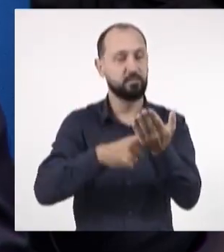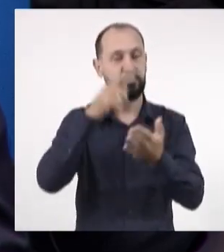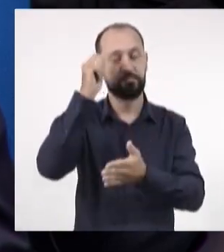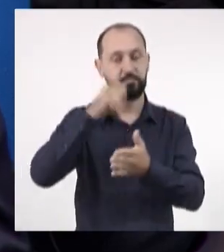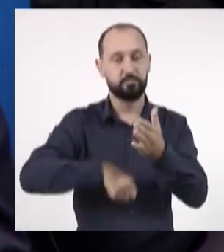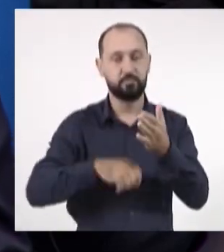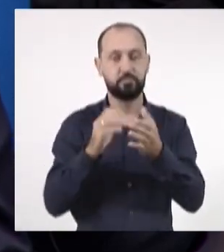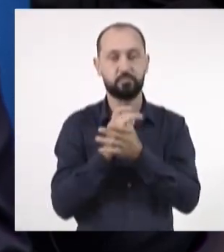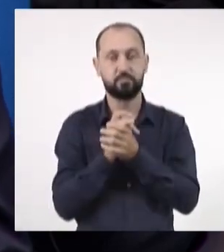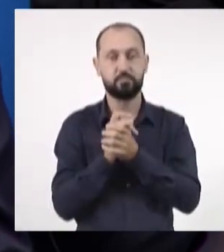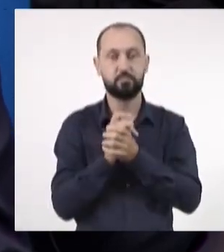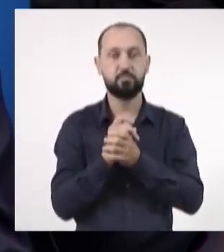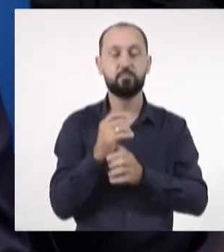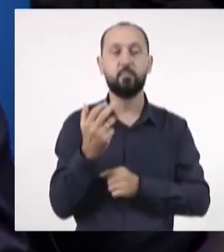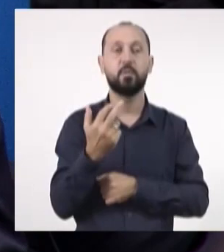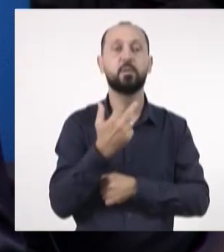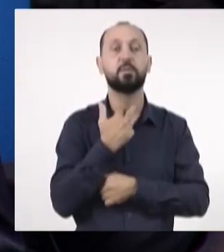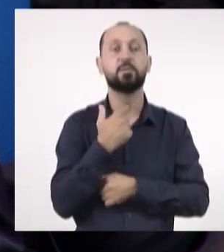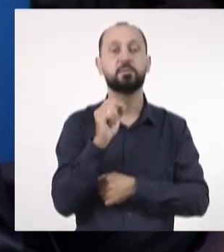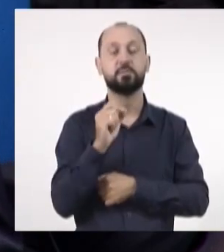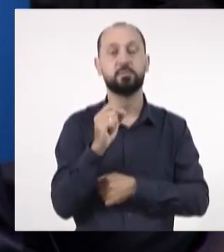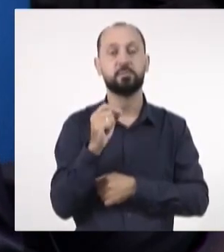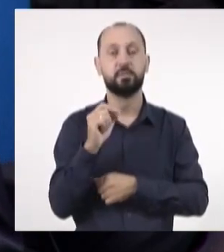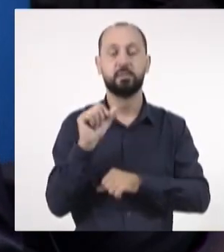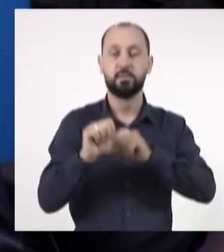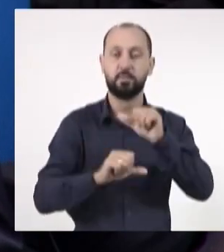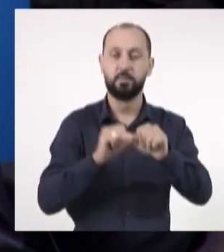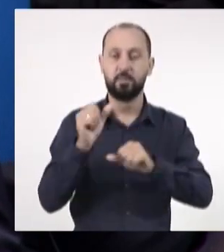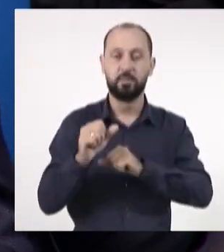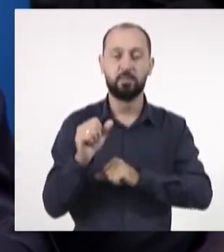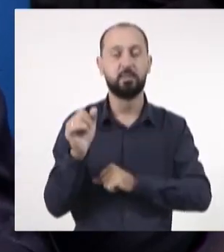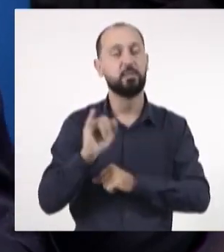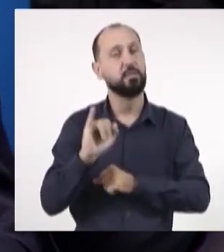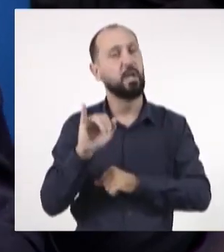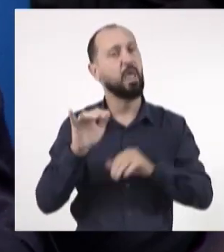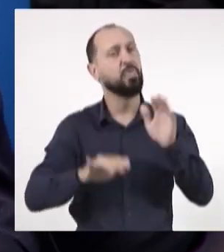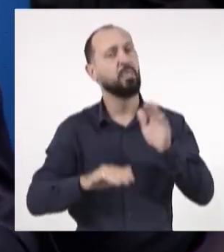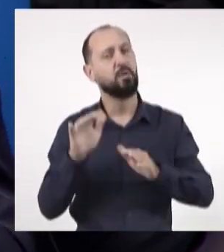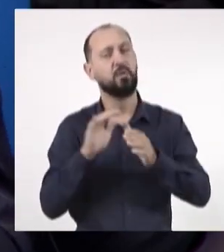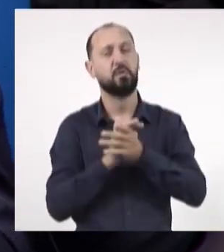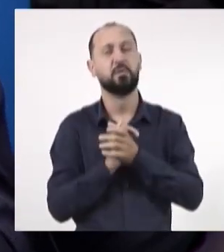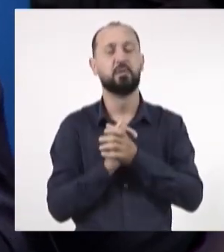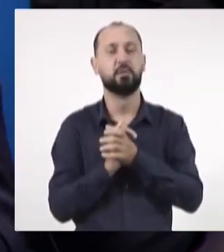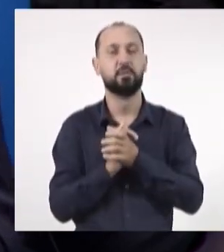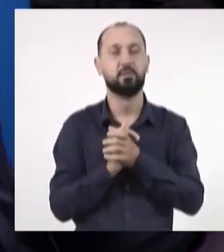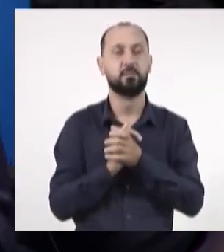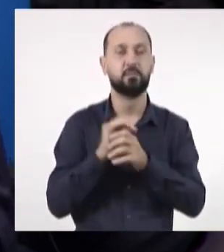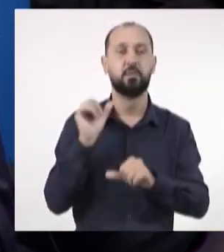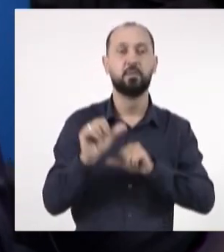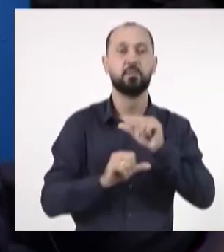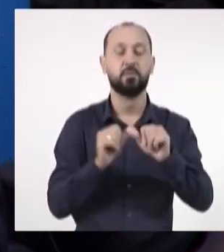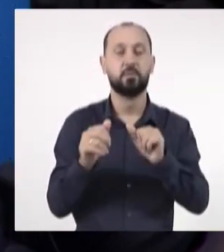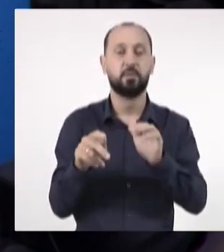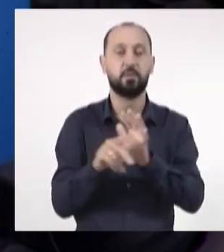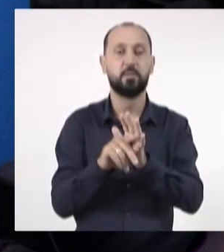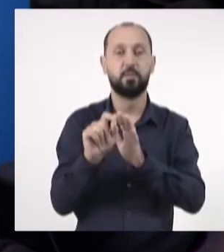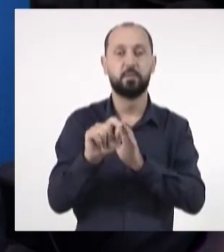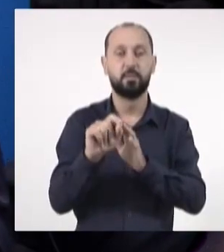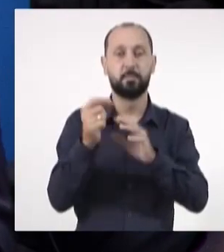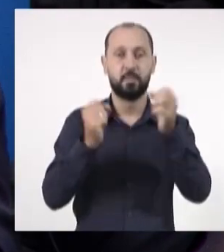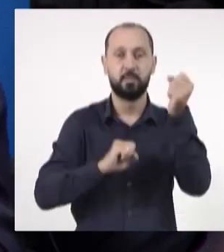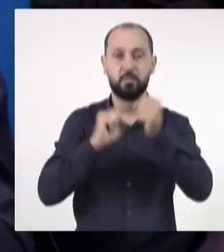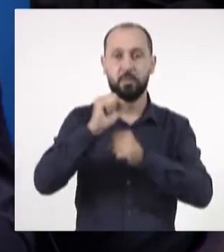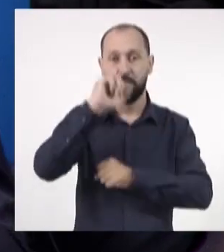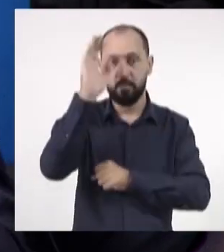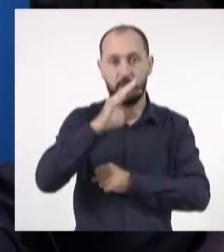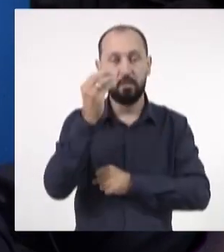Federativo, nós não podemos condicionar numa reforma tributária, talvez devia-se fazer uma reforma especificamente para a indústria brasileira,